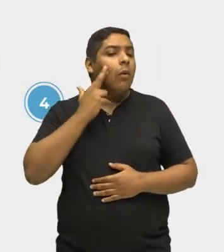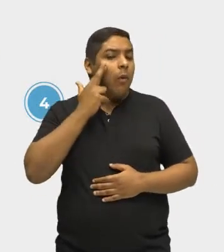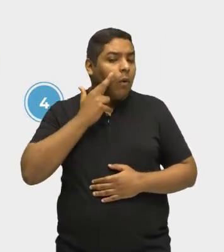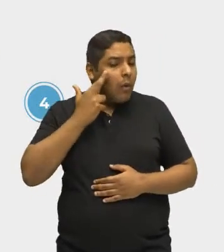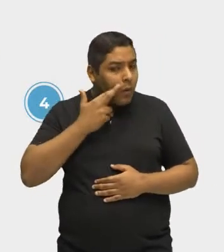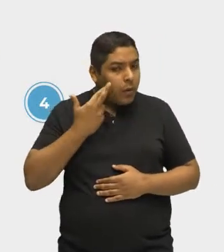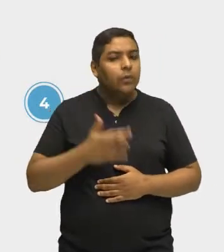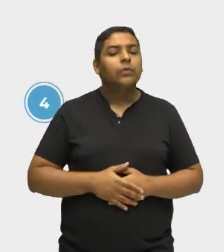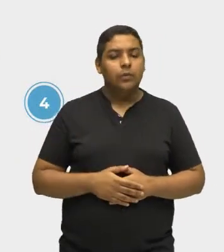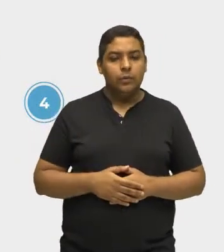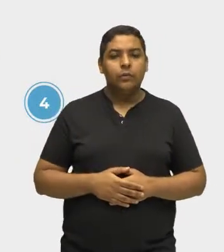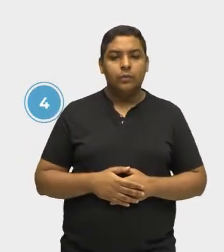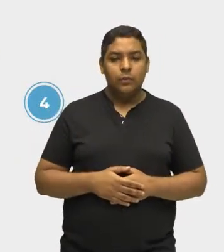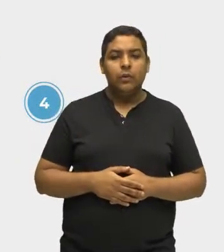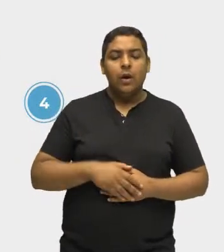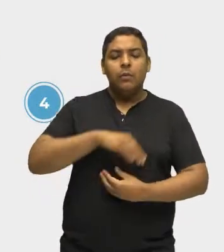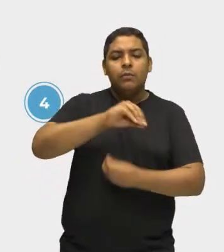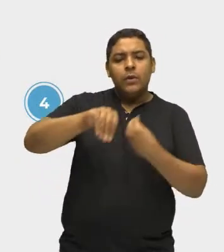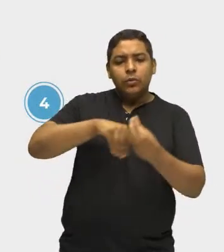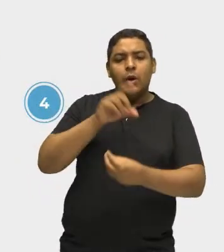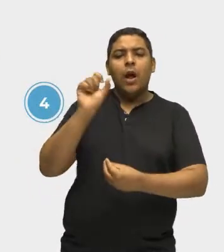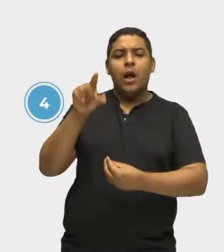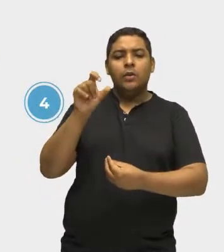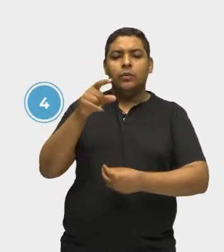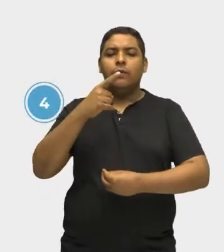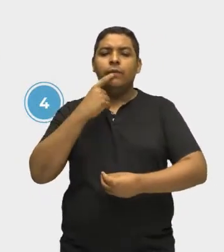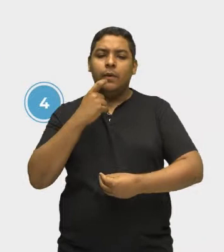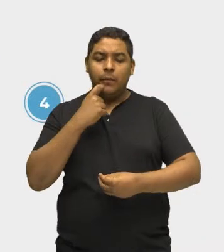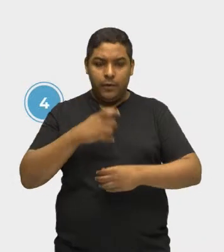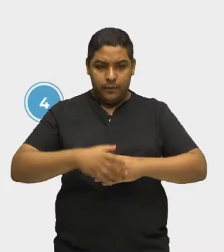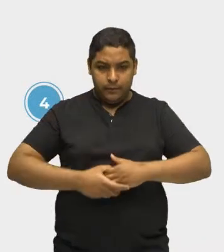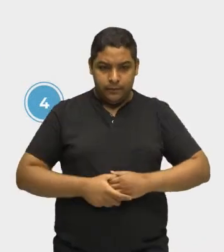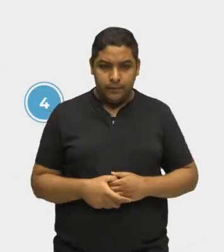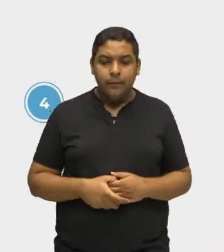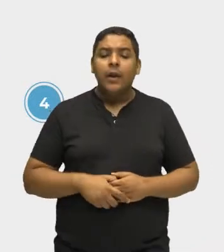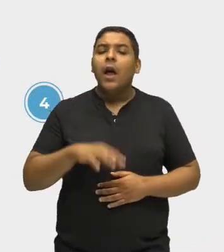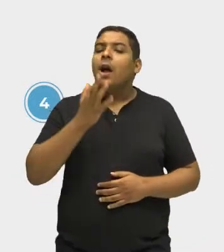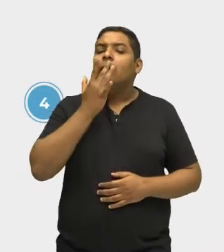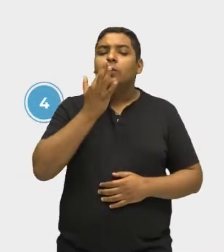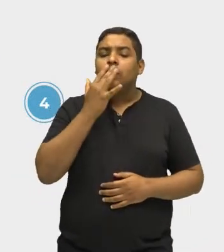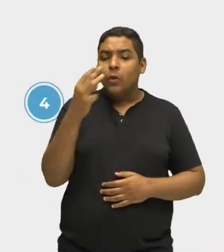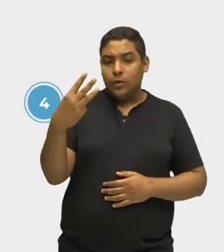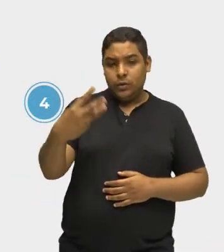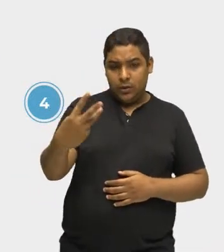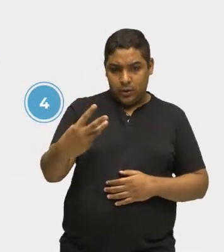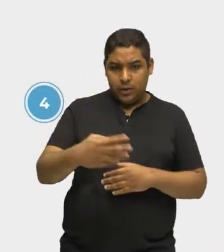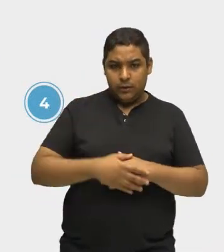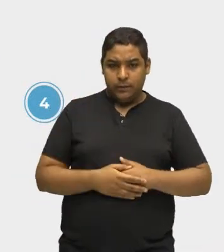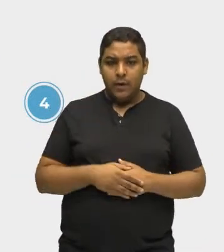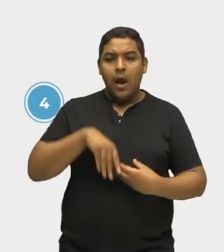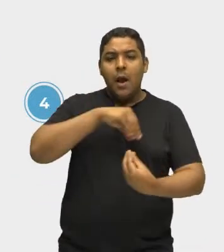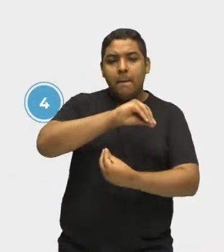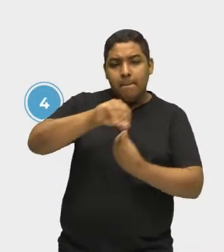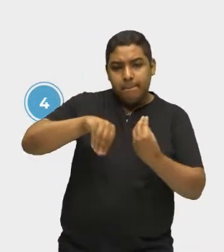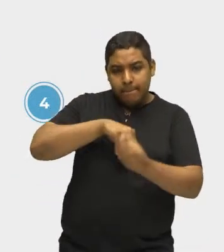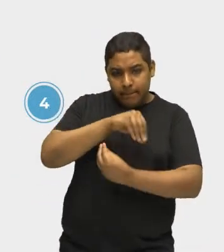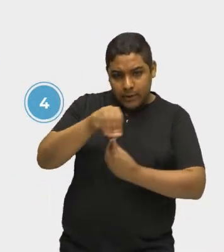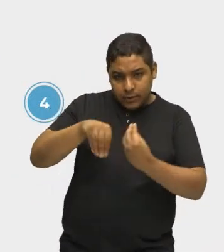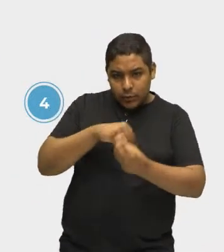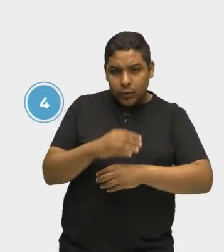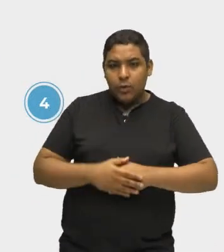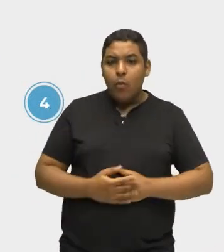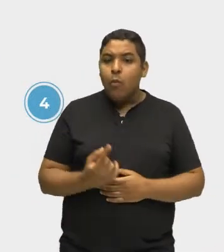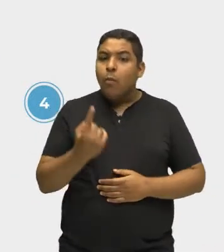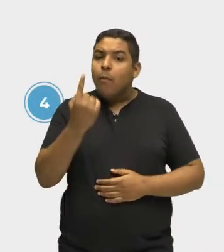da mistura do azul e vermelho. E quais seriam as cores terciárias? As cores terciárias, ela é a mistura de uma cor